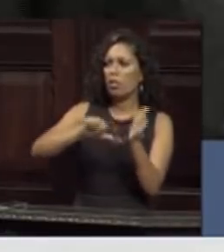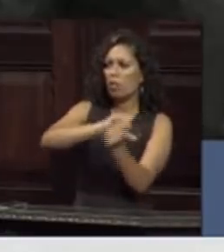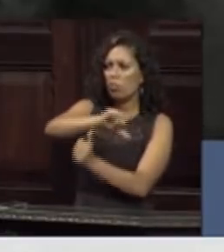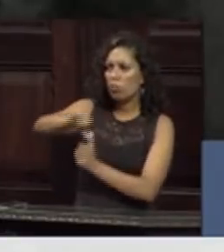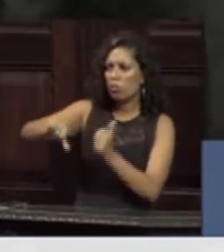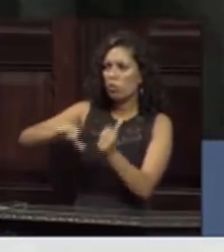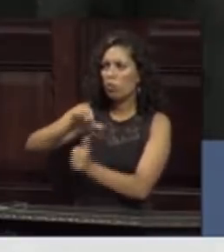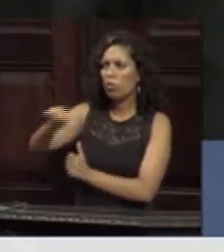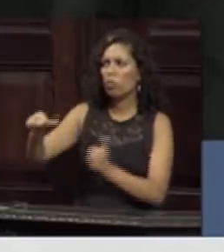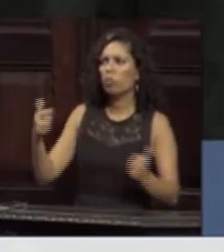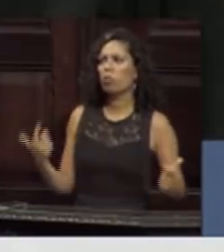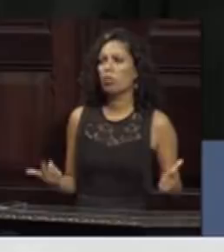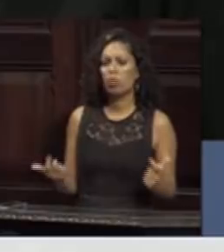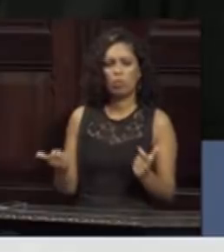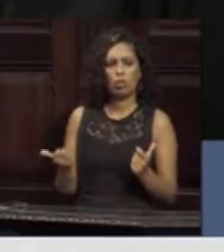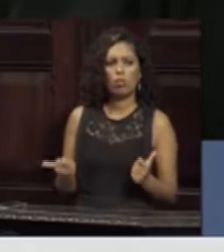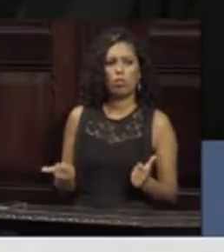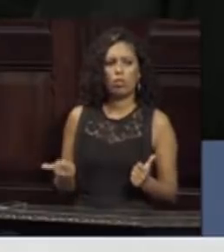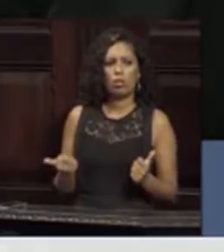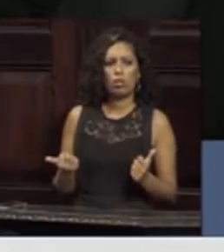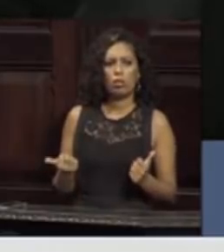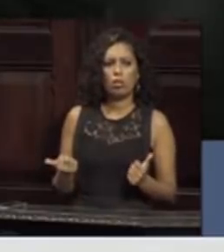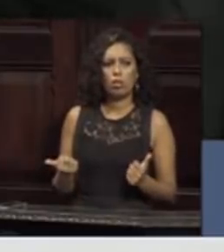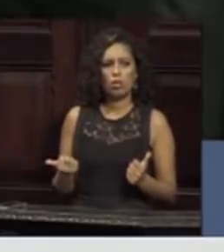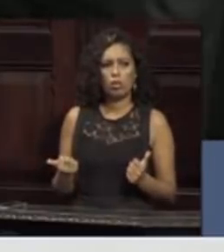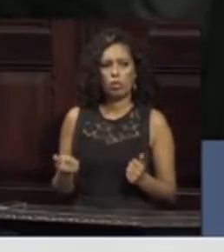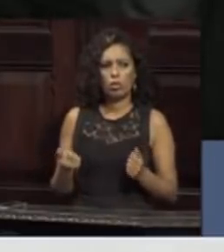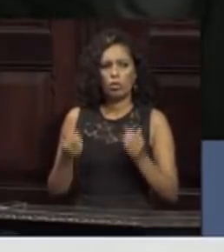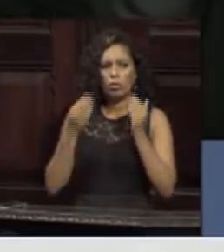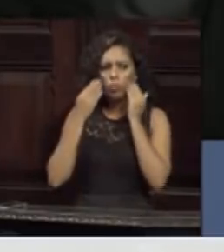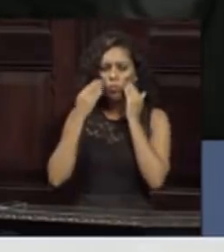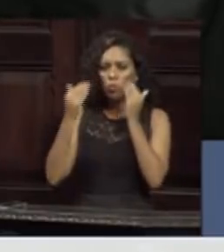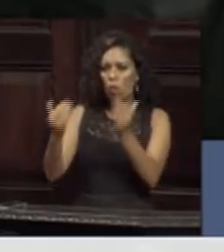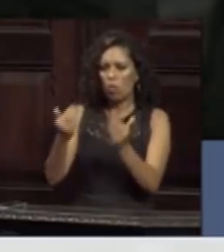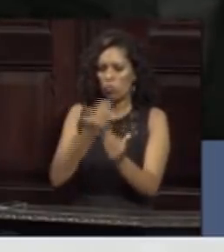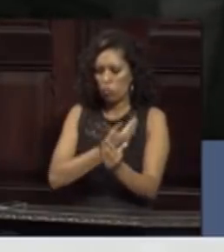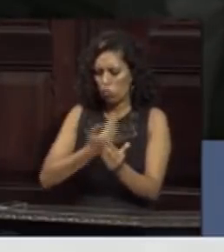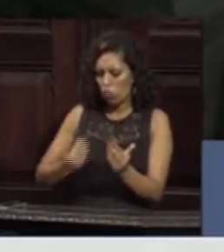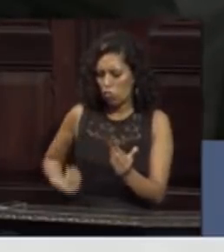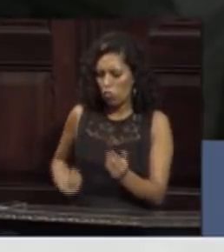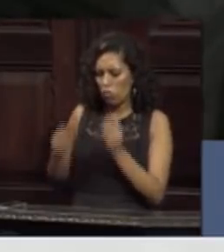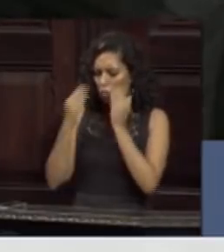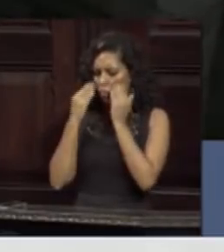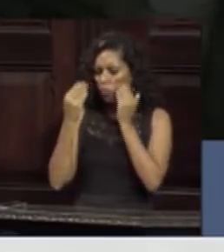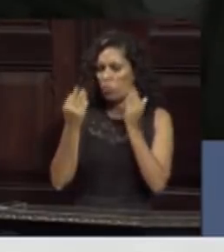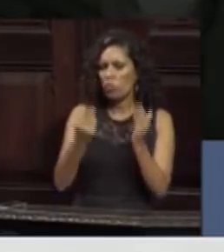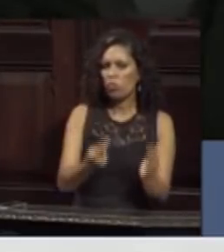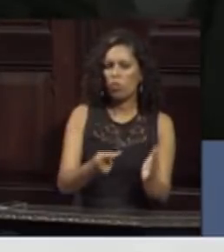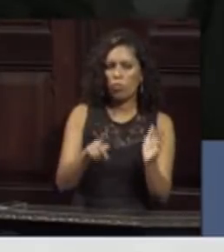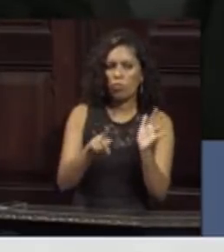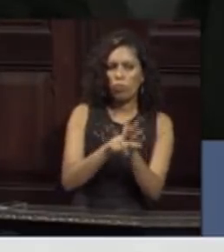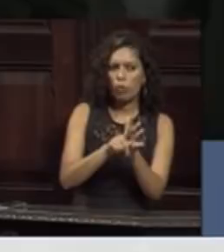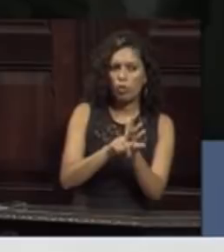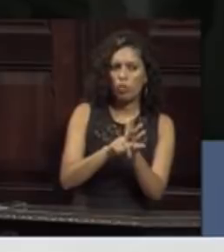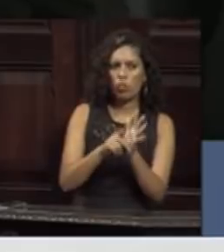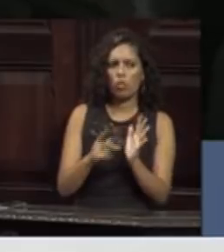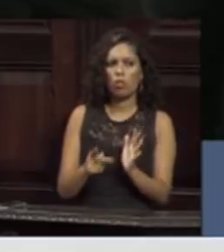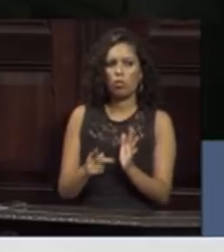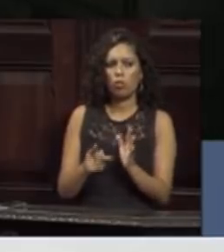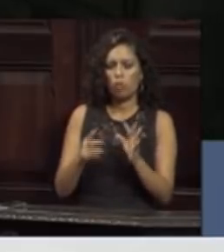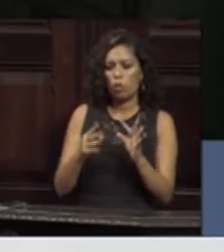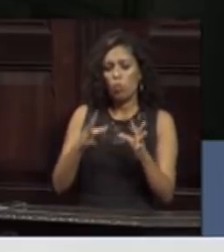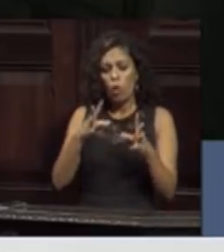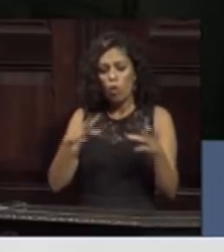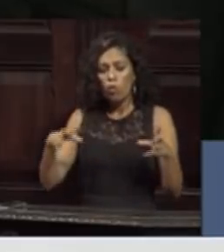Lazzaroni retomou o seu parecer, que garante que o governo apresente um plano de modernização com elementos detalhados, enfim. Então, por conta de